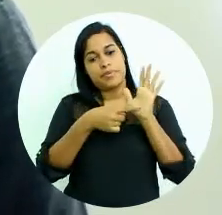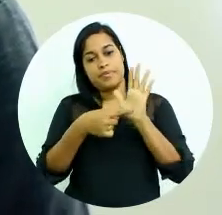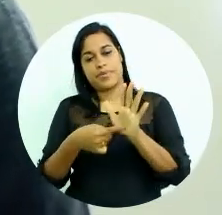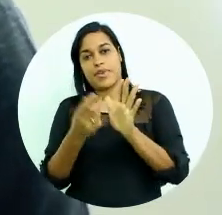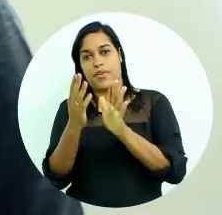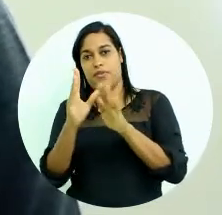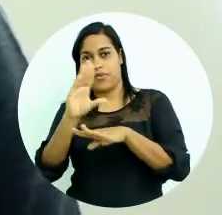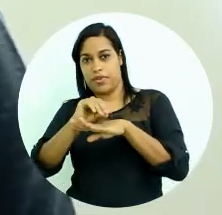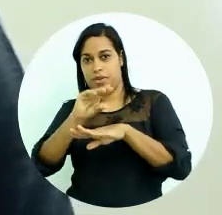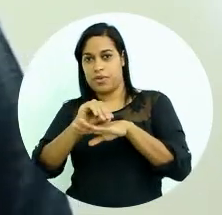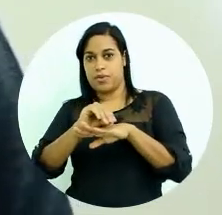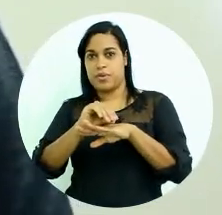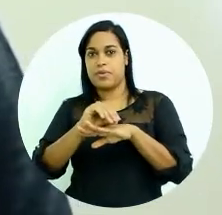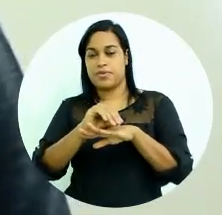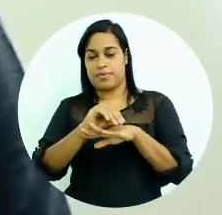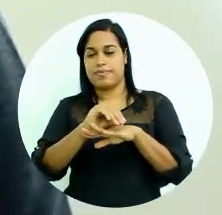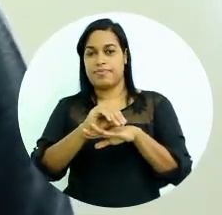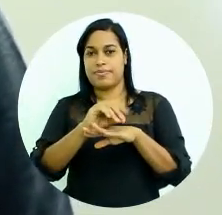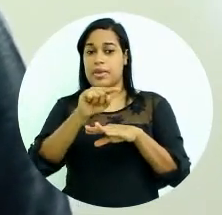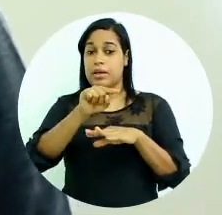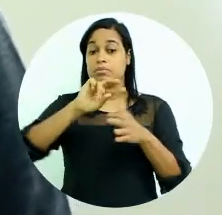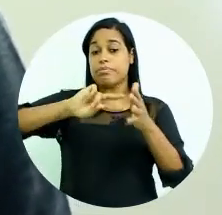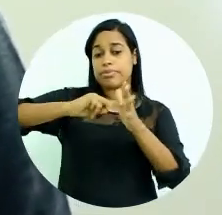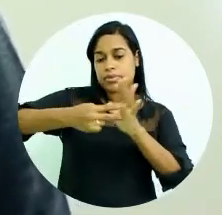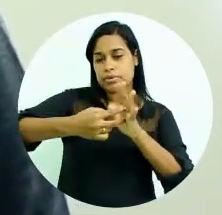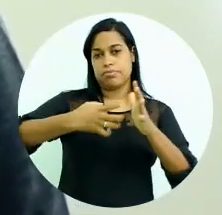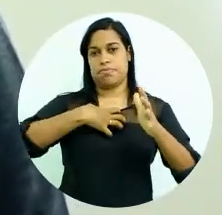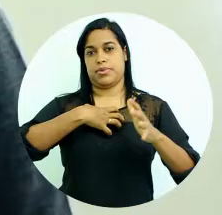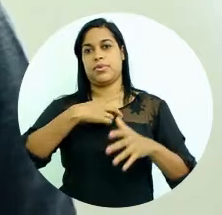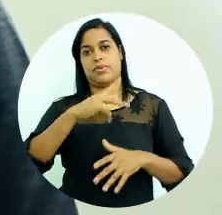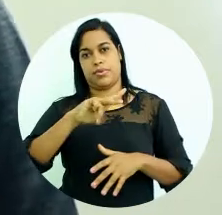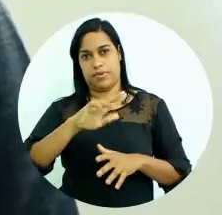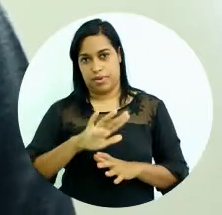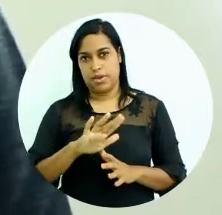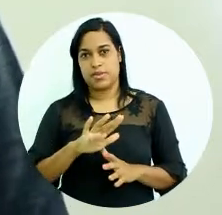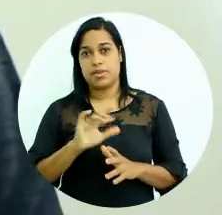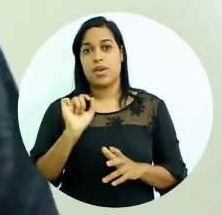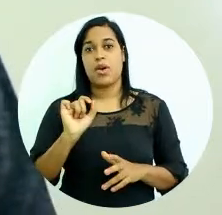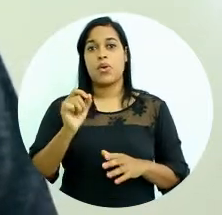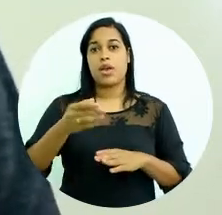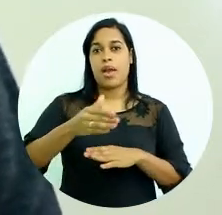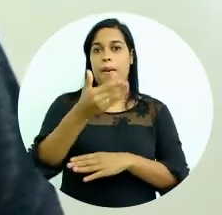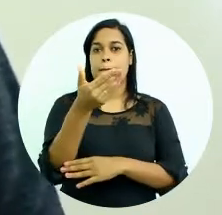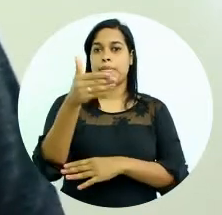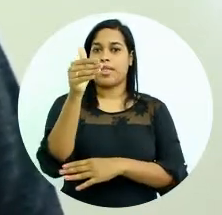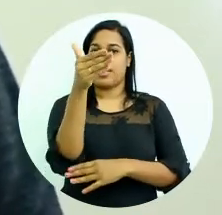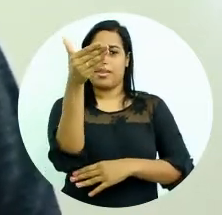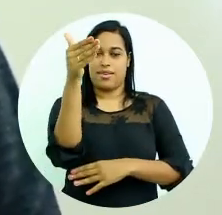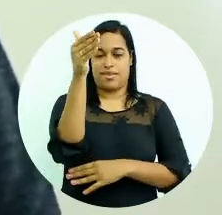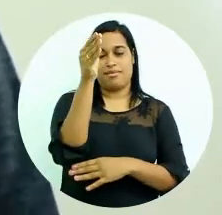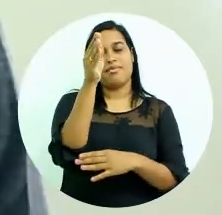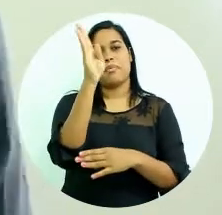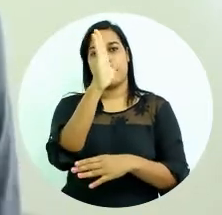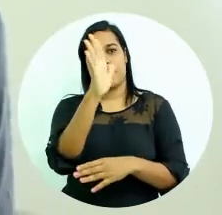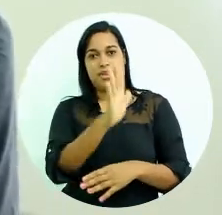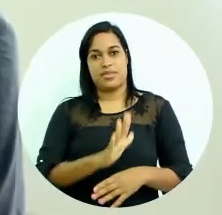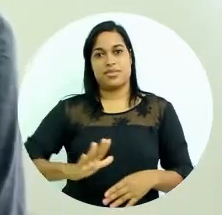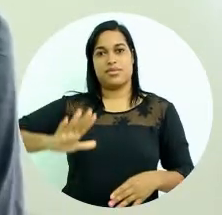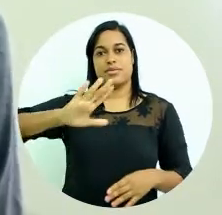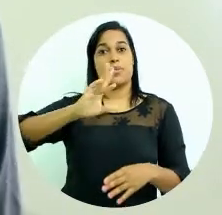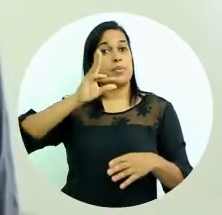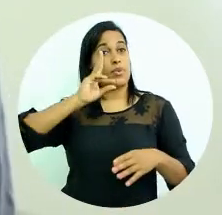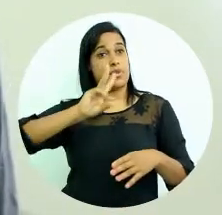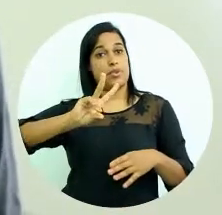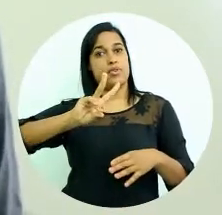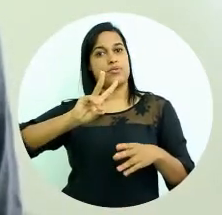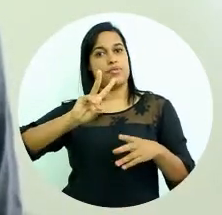imagem que é extremamente significativa, que é a bandeira do Brasil. Quando nós